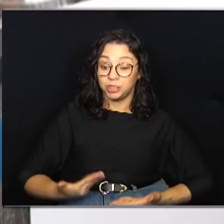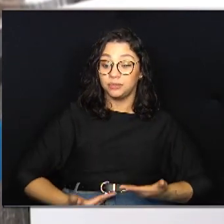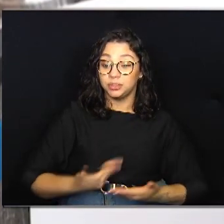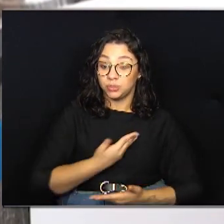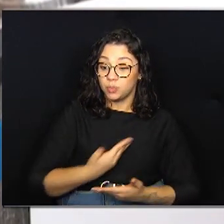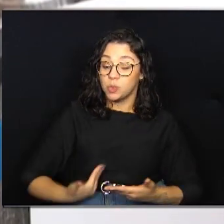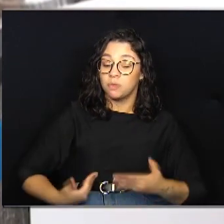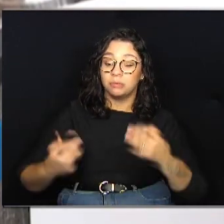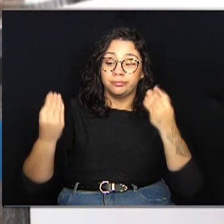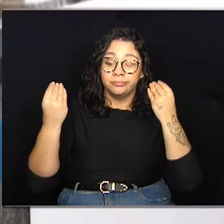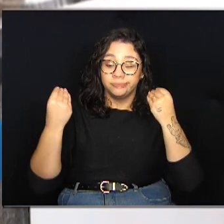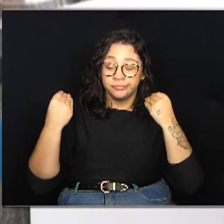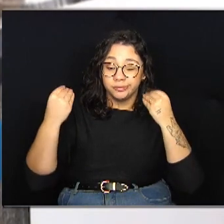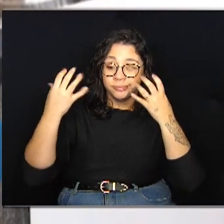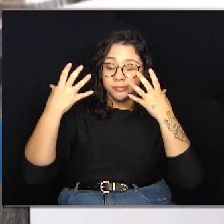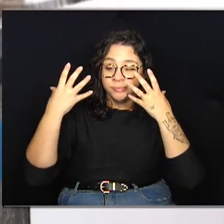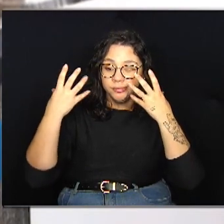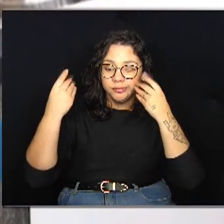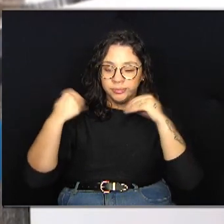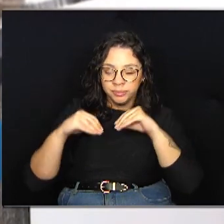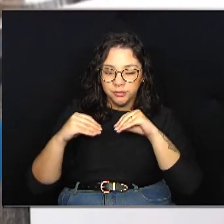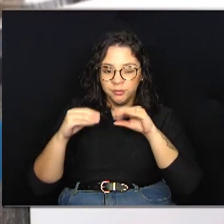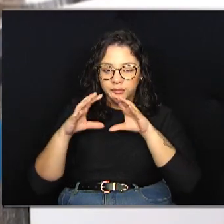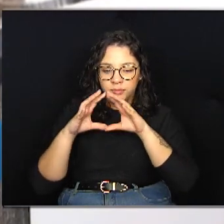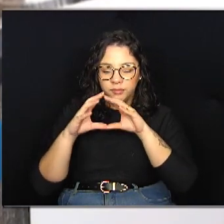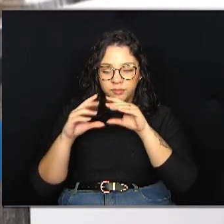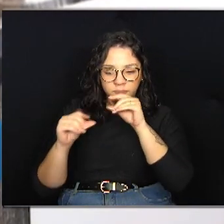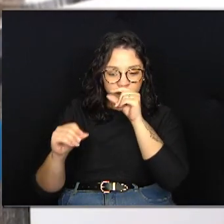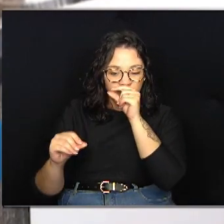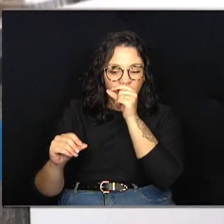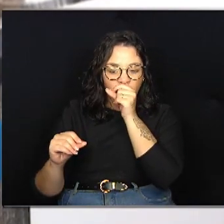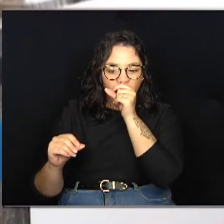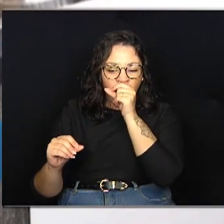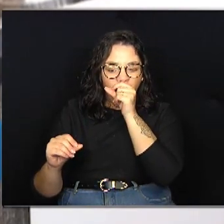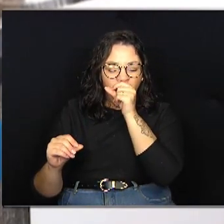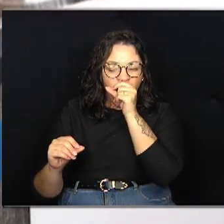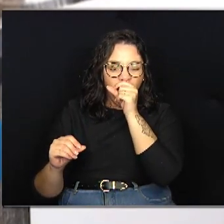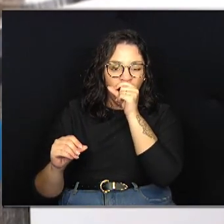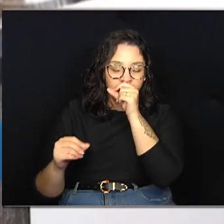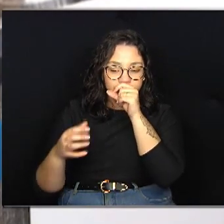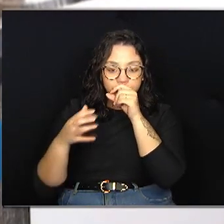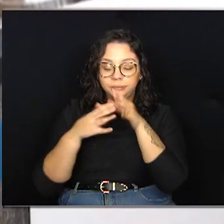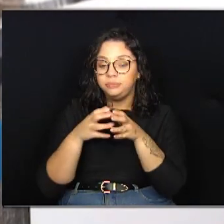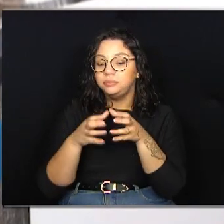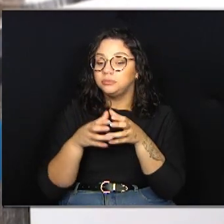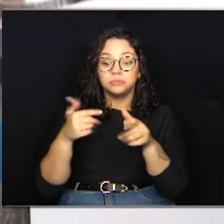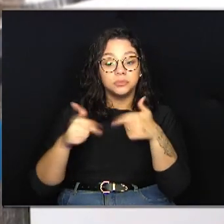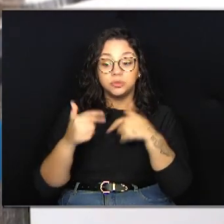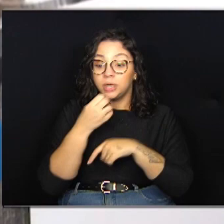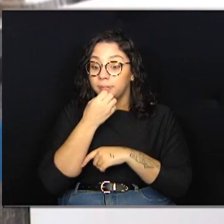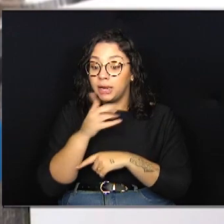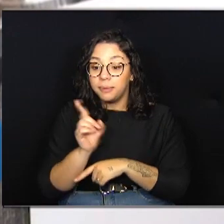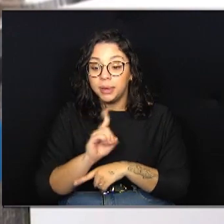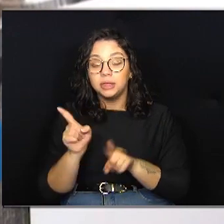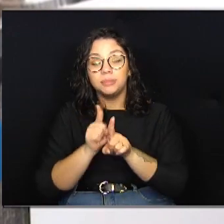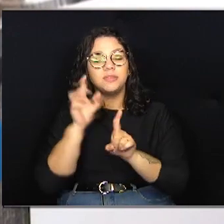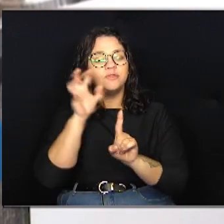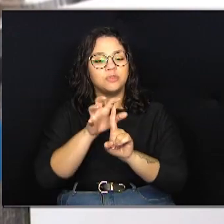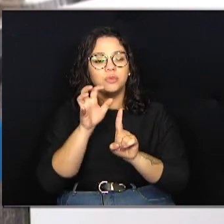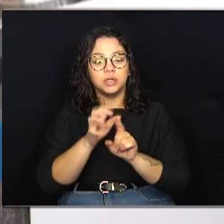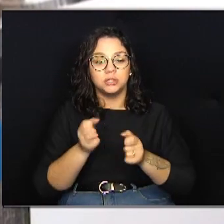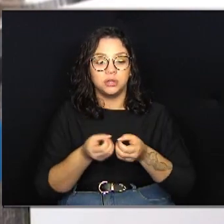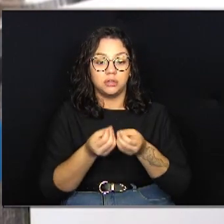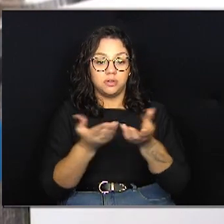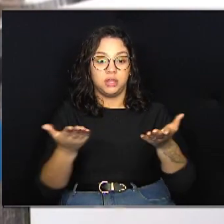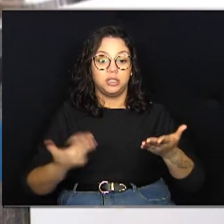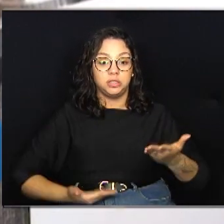precarizado, é desmontado, a equipe não trabalha de forma coletiva, isso afeta inclusive a oferta do serviço público,